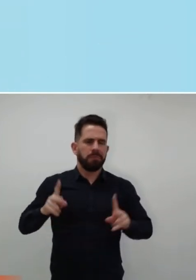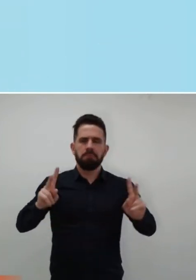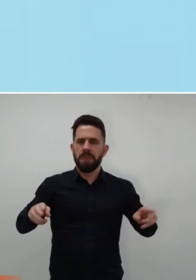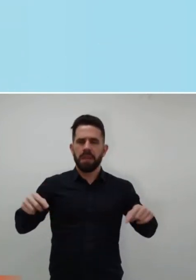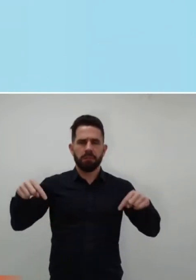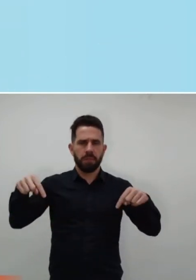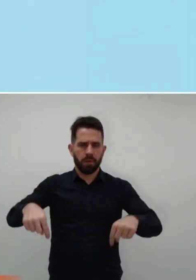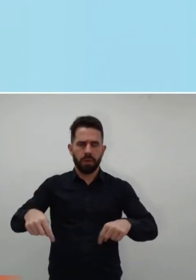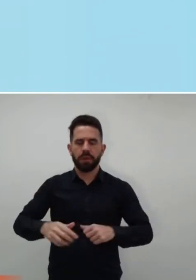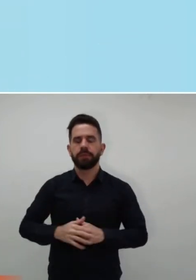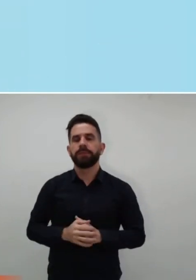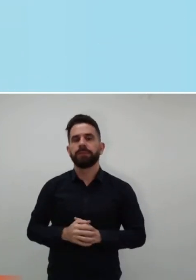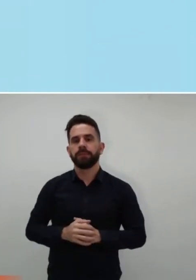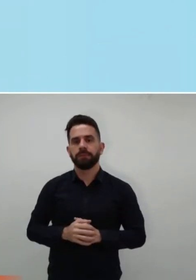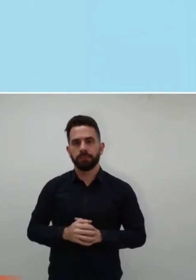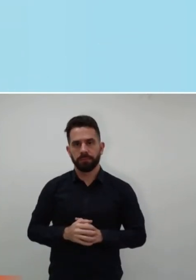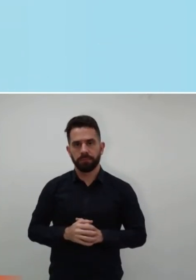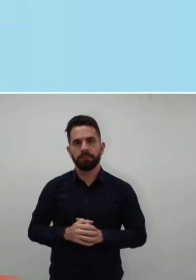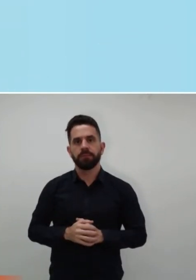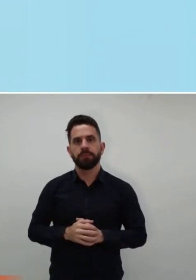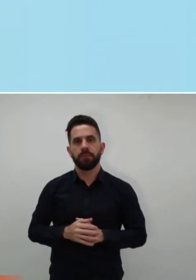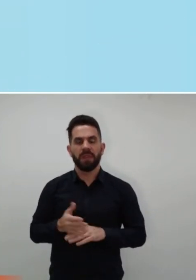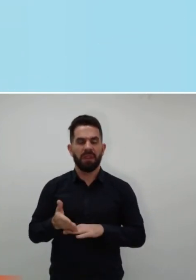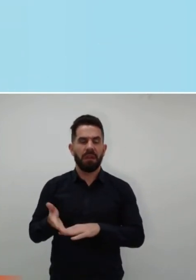estadual, eram